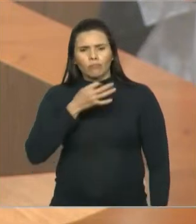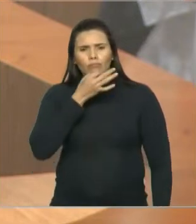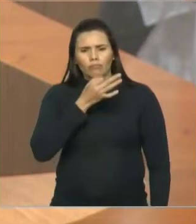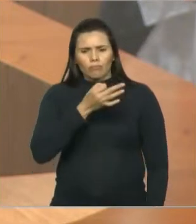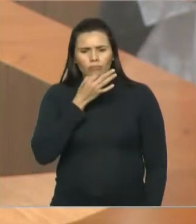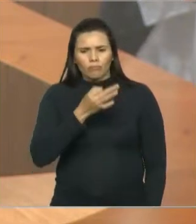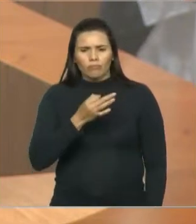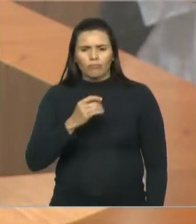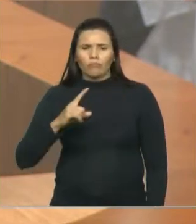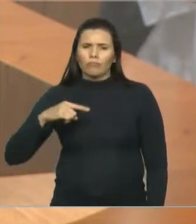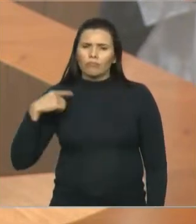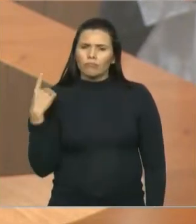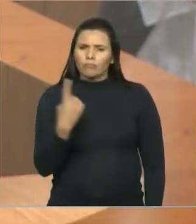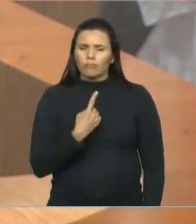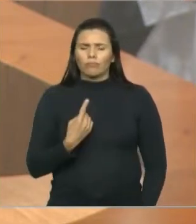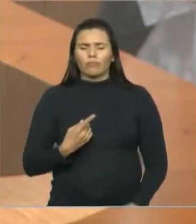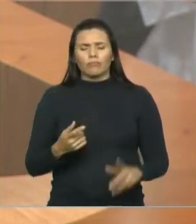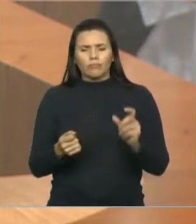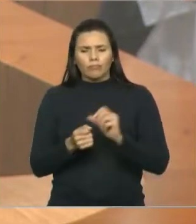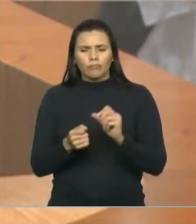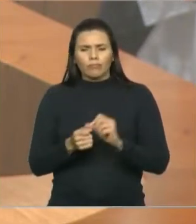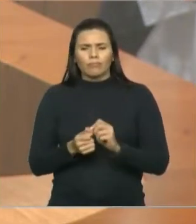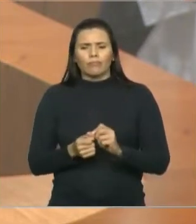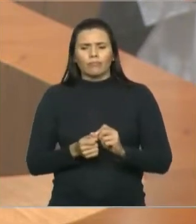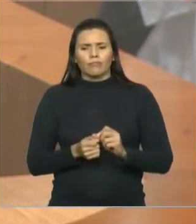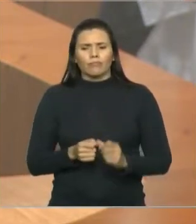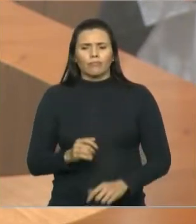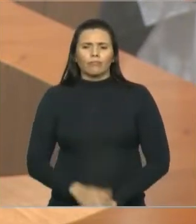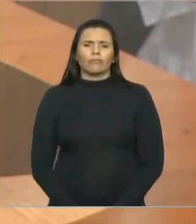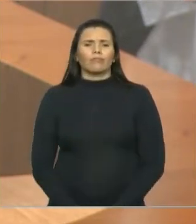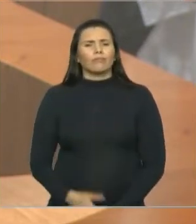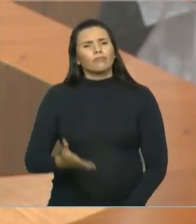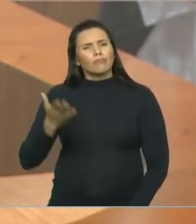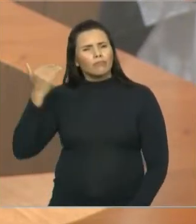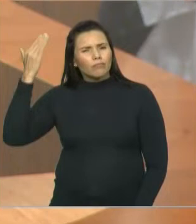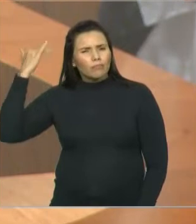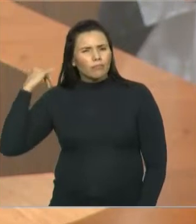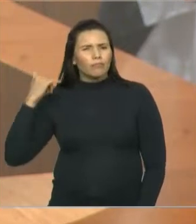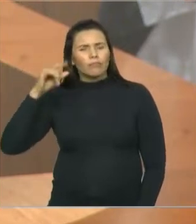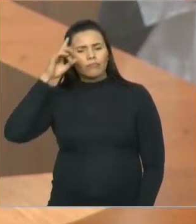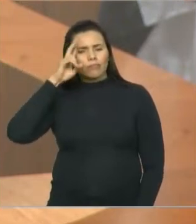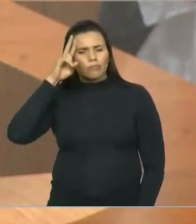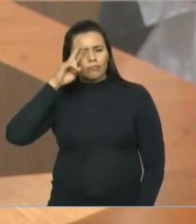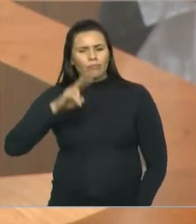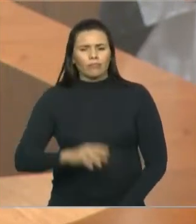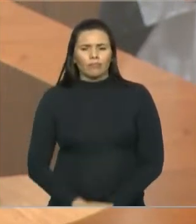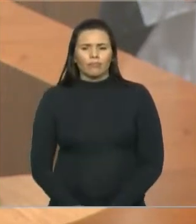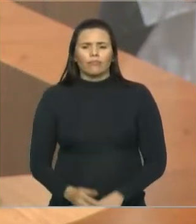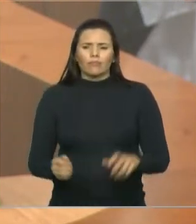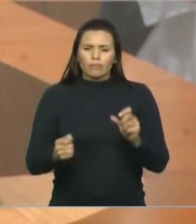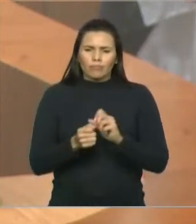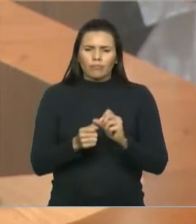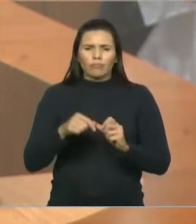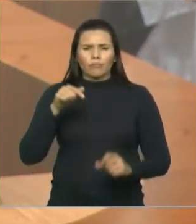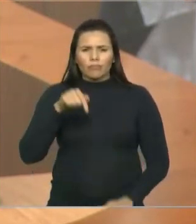é que a gente faça o que nós fizemos naquela época. Fazer aqui na Grande São